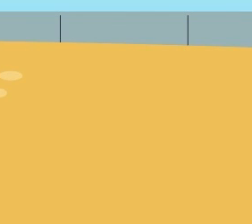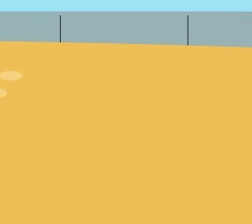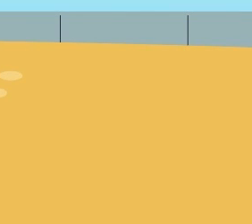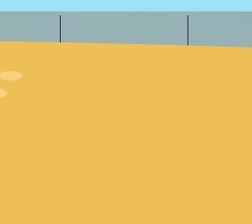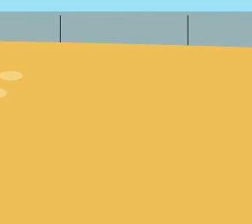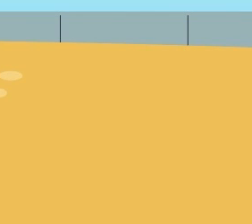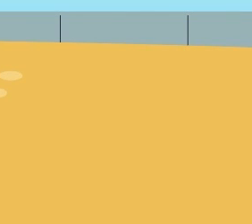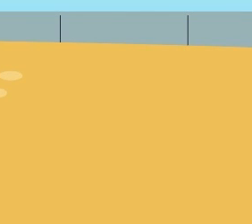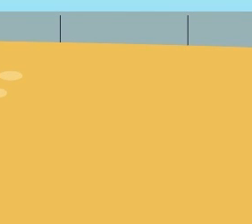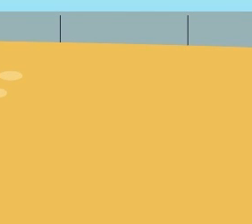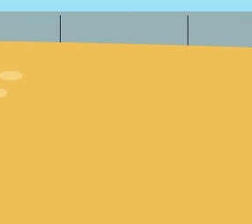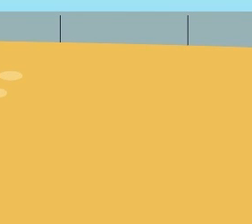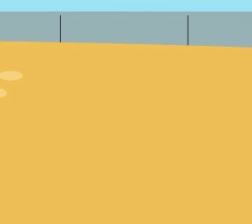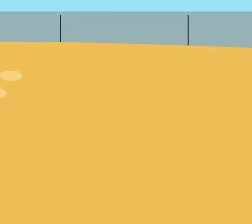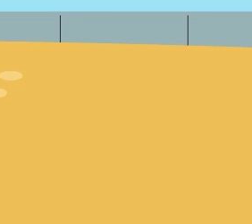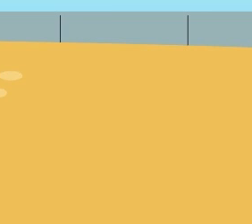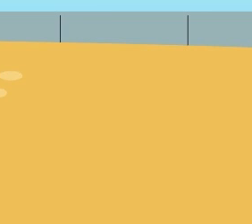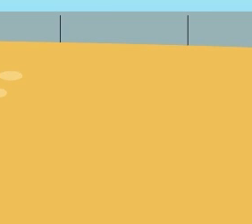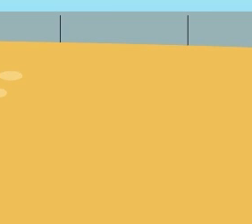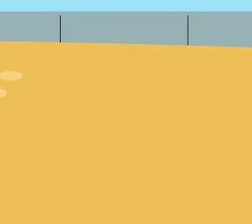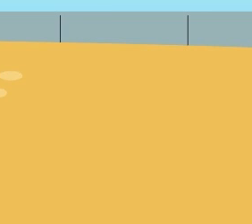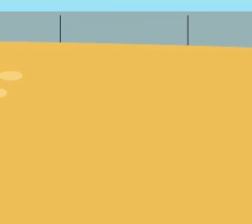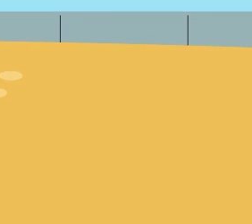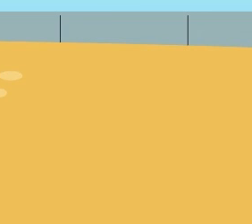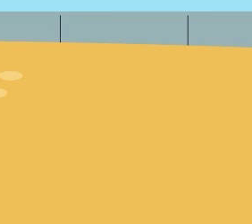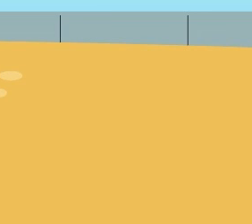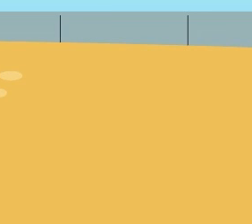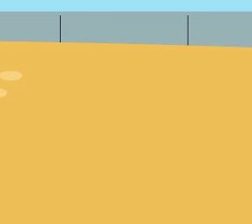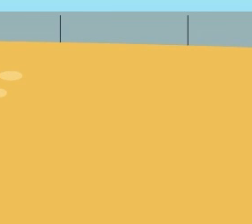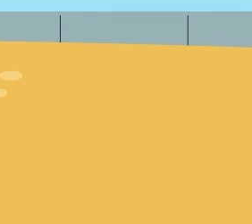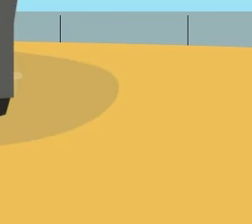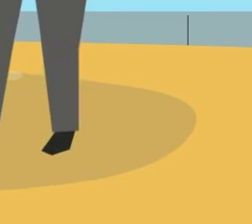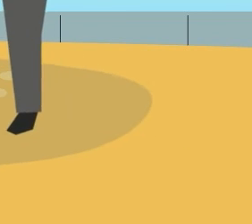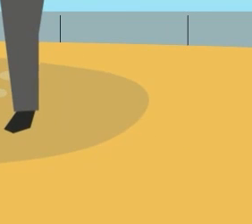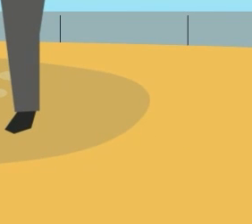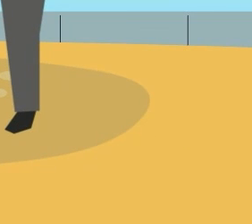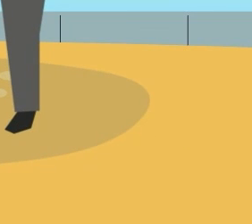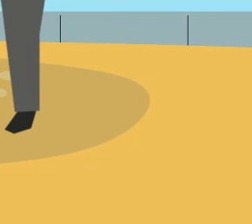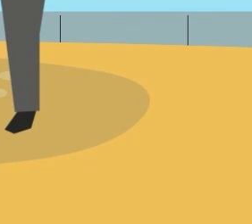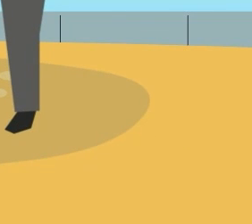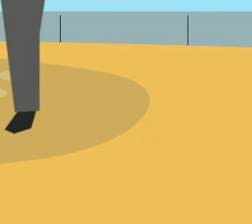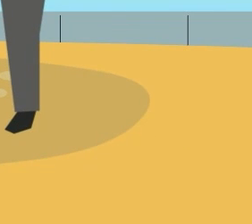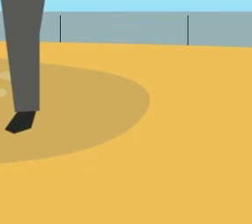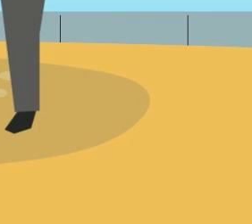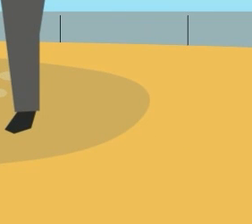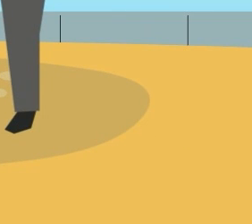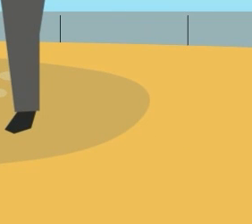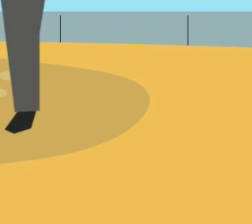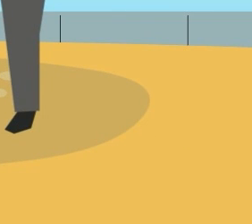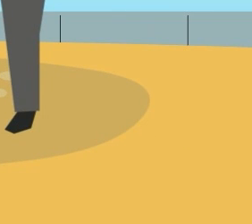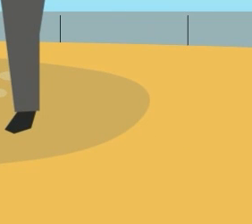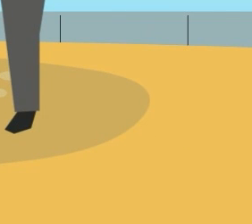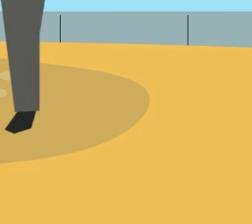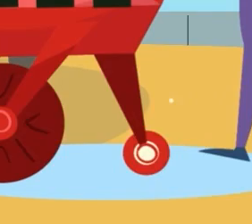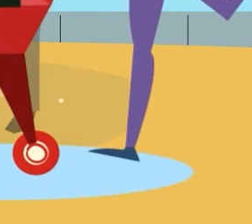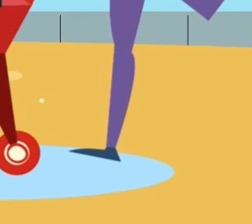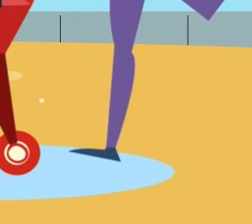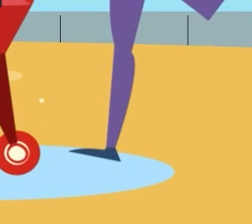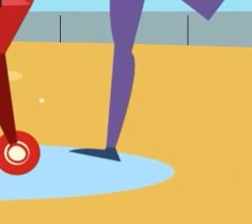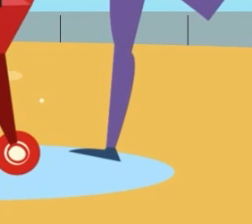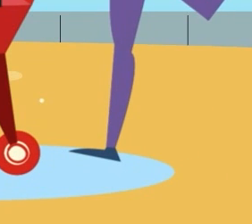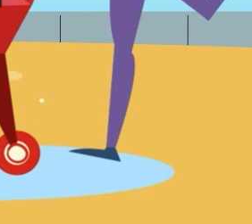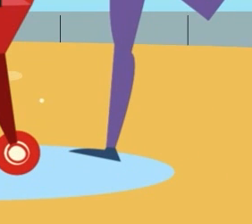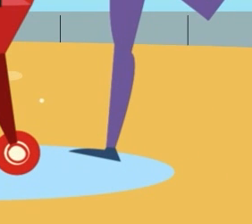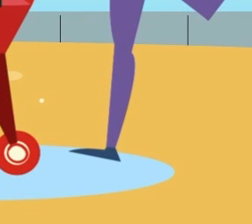seja rompido, é necessário que sejam garantidos aos indivíduos os meios econômicos, sociais e ambientais para que possam